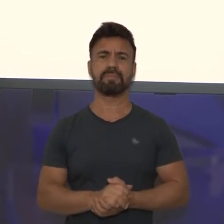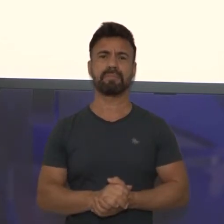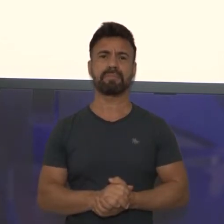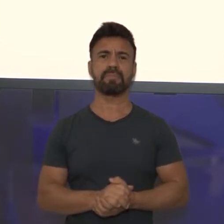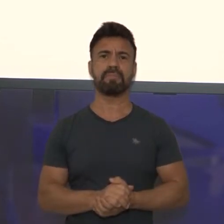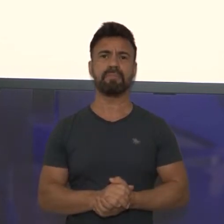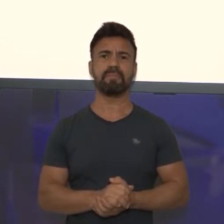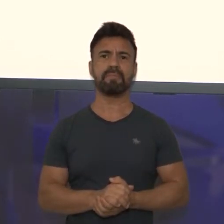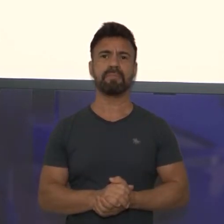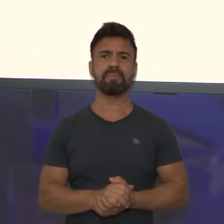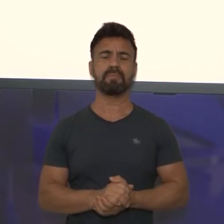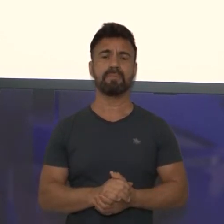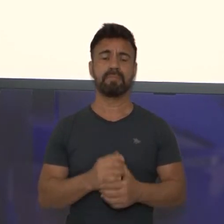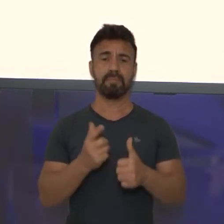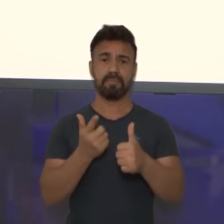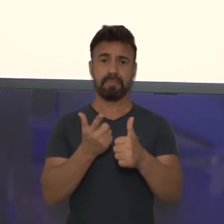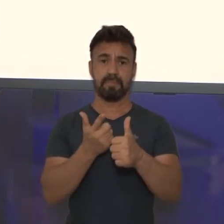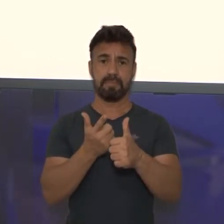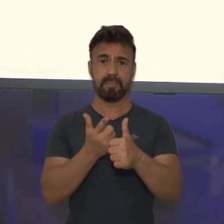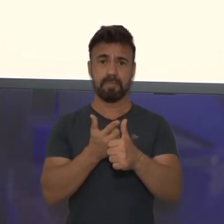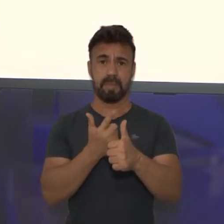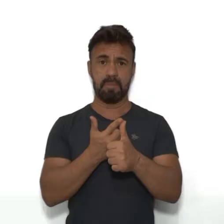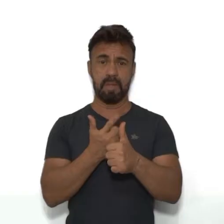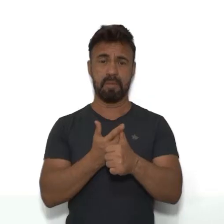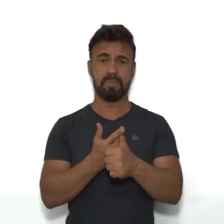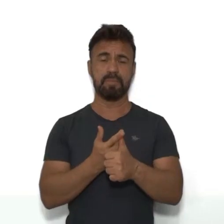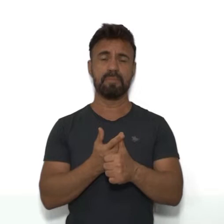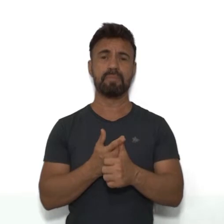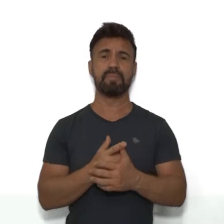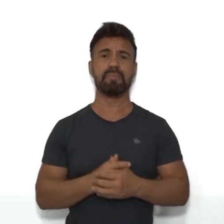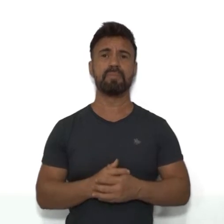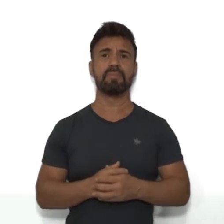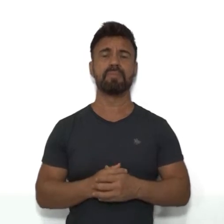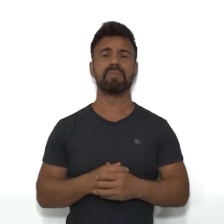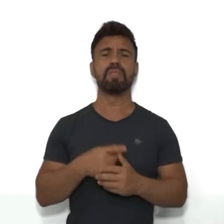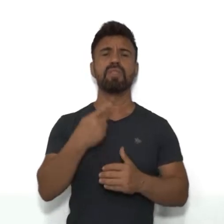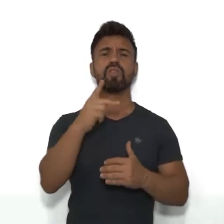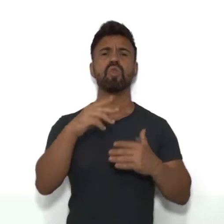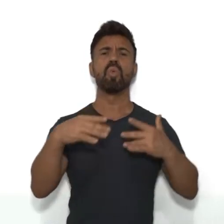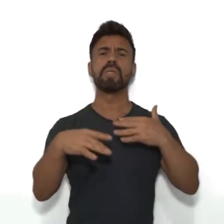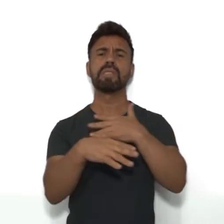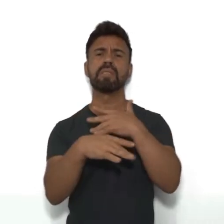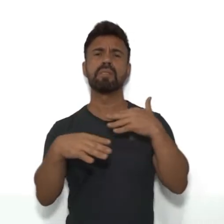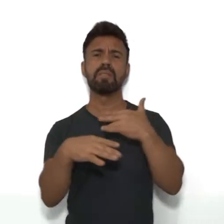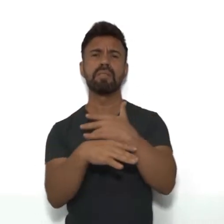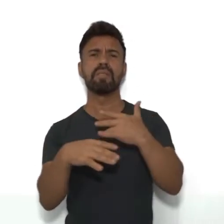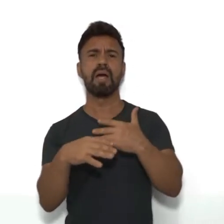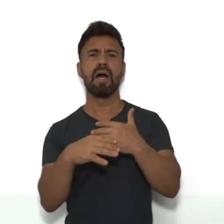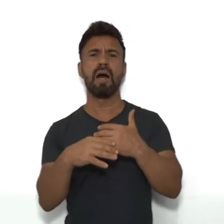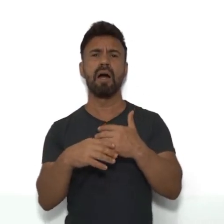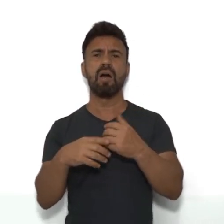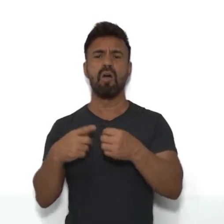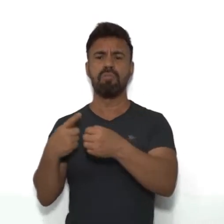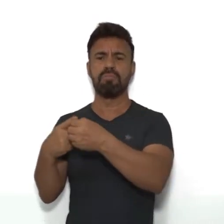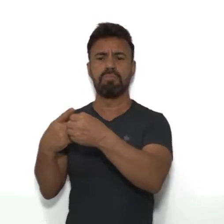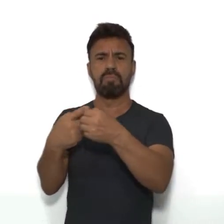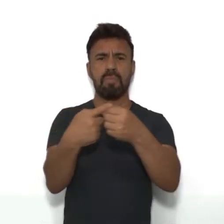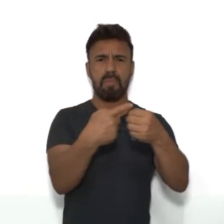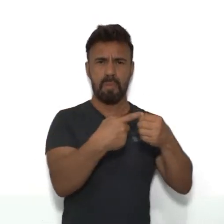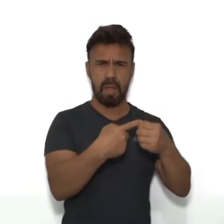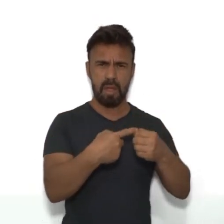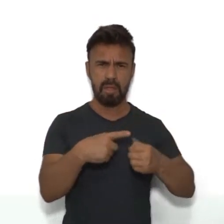certo? Primeiro, a primeira questão diz o seguinte: em sua cidade ou nas proximidades da sua